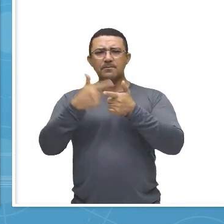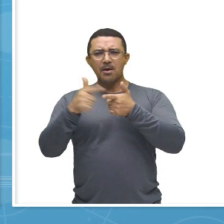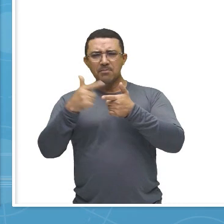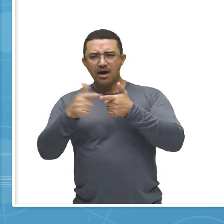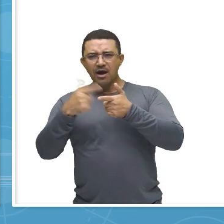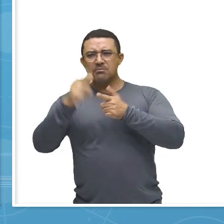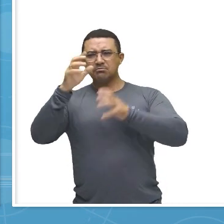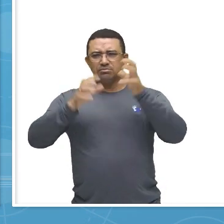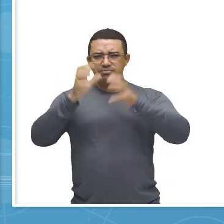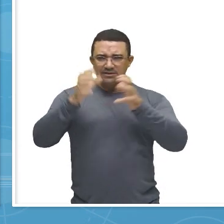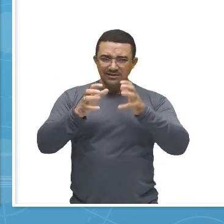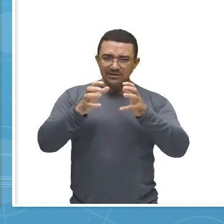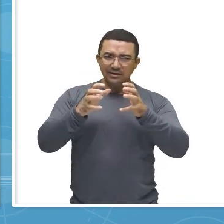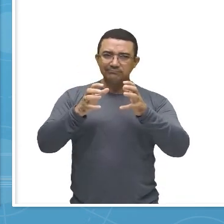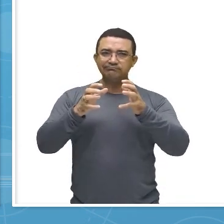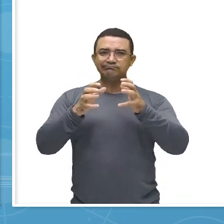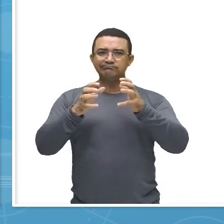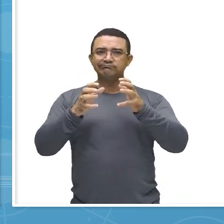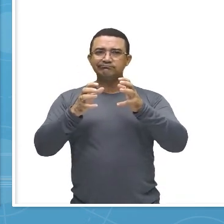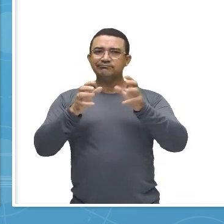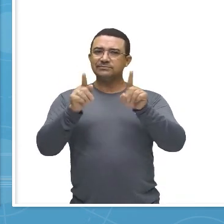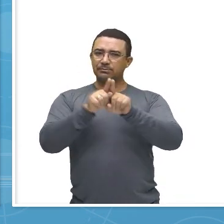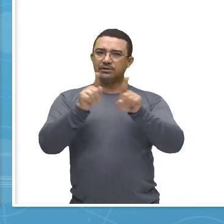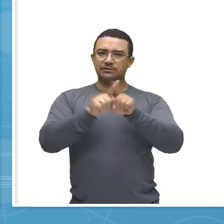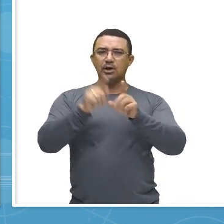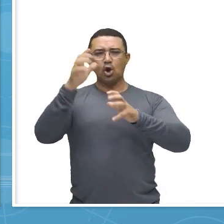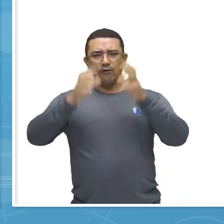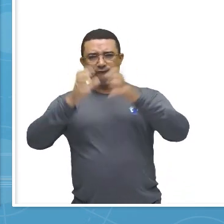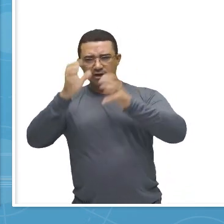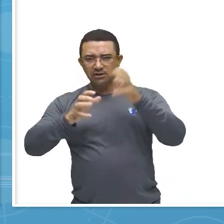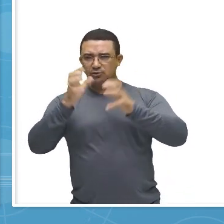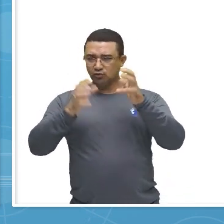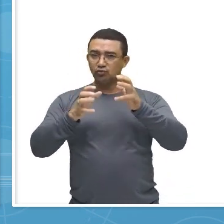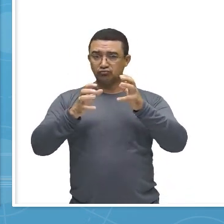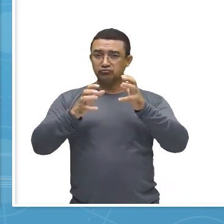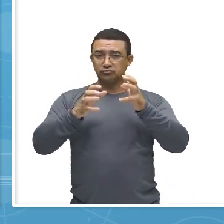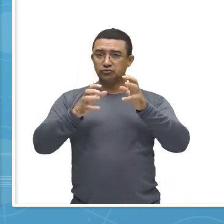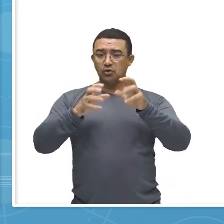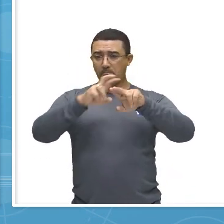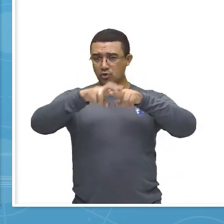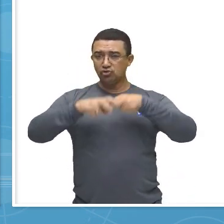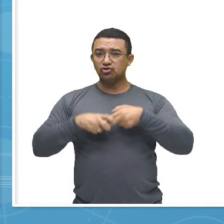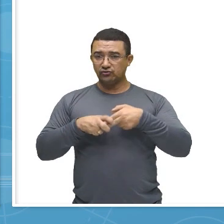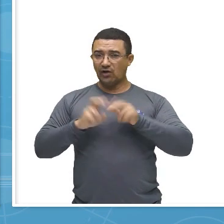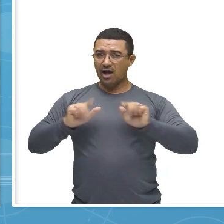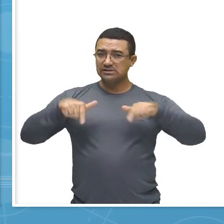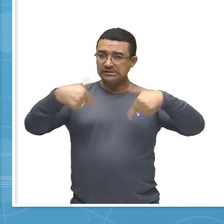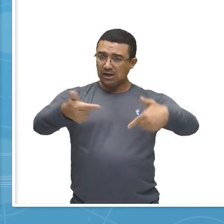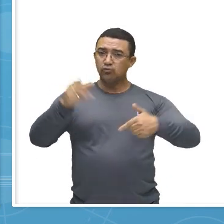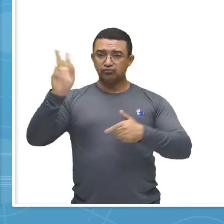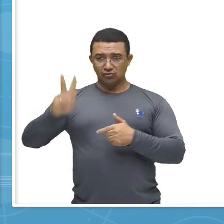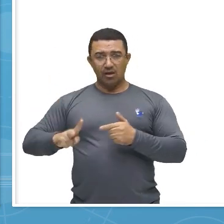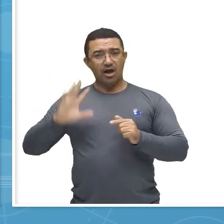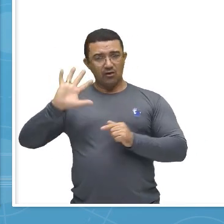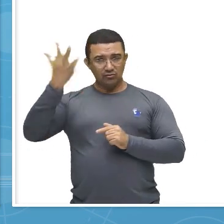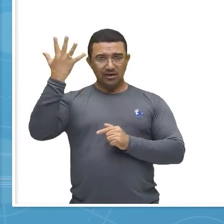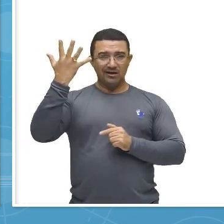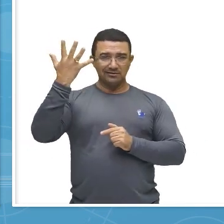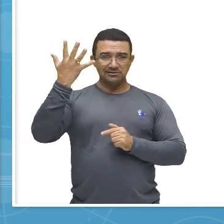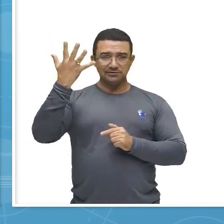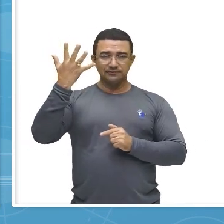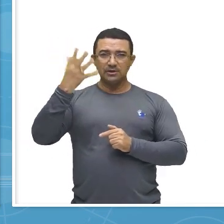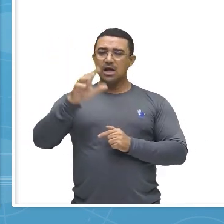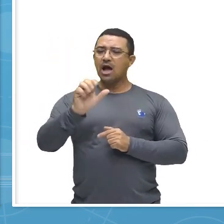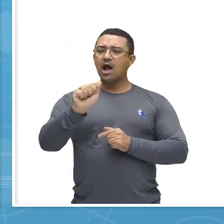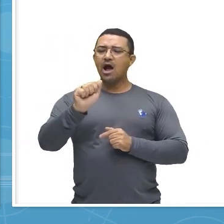da narrativa, o auge do conflito, que eu falei aqui, que é o clímax da história, né, o clímax da narrativa, que é o momento